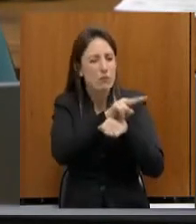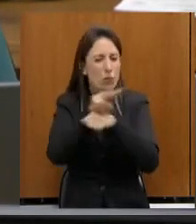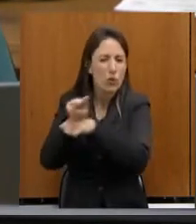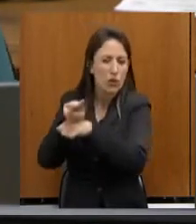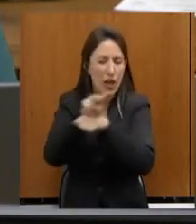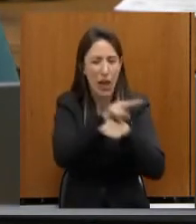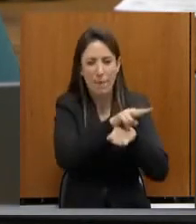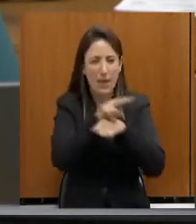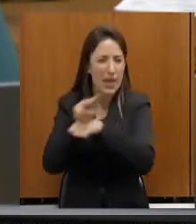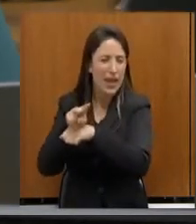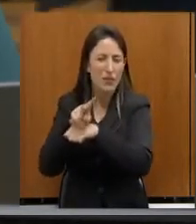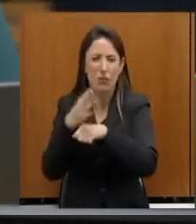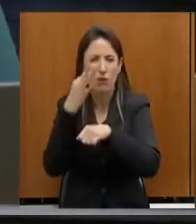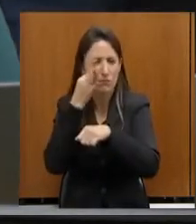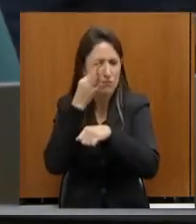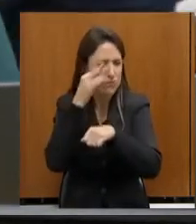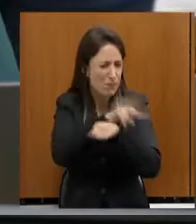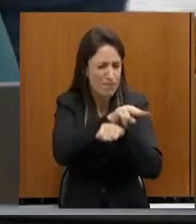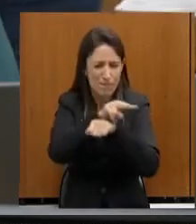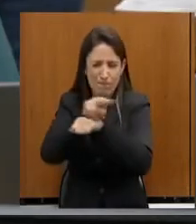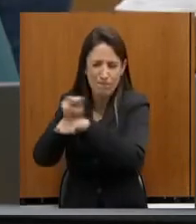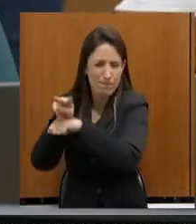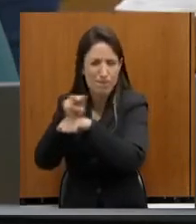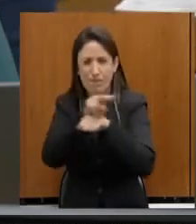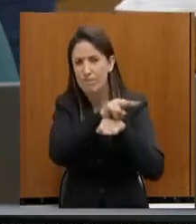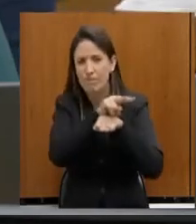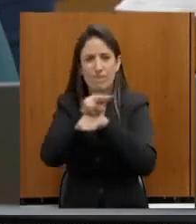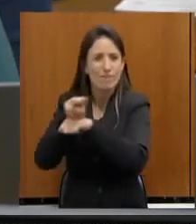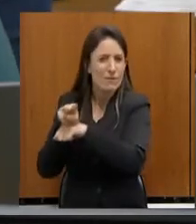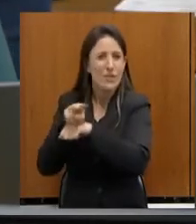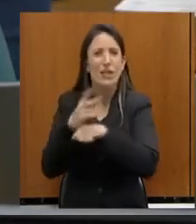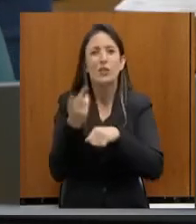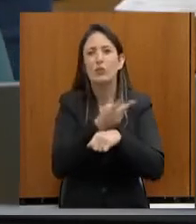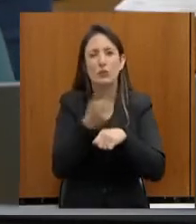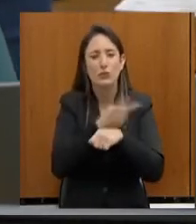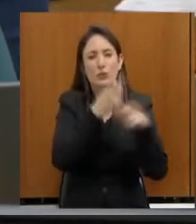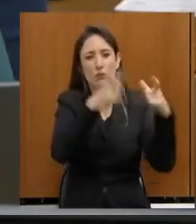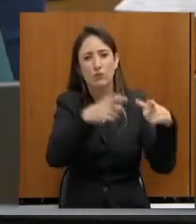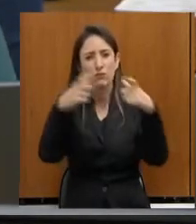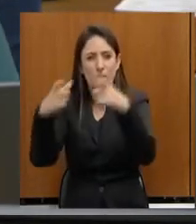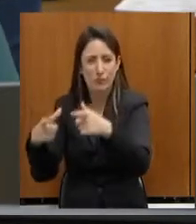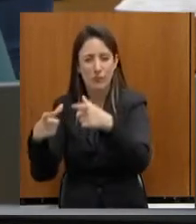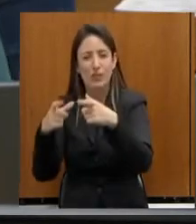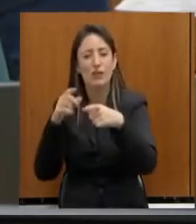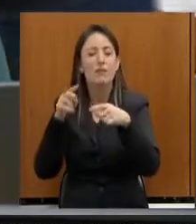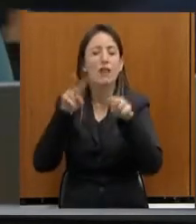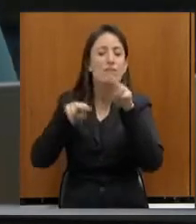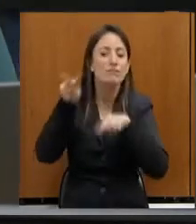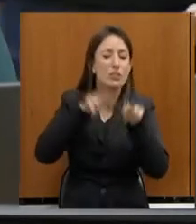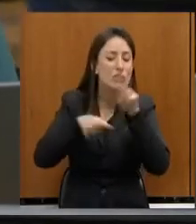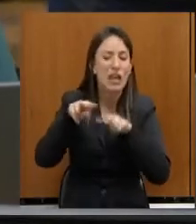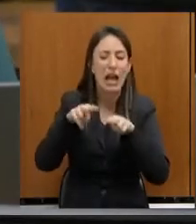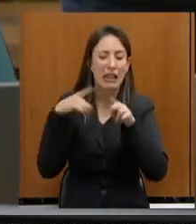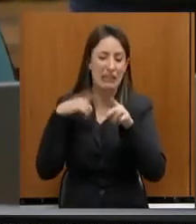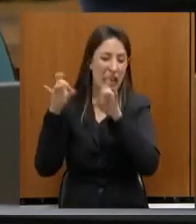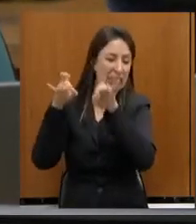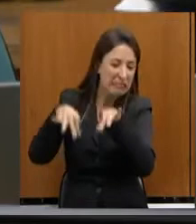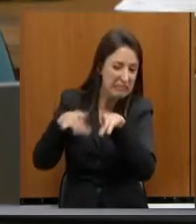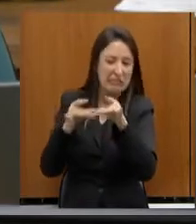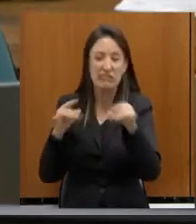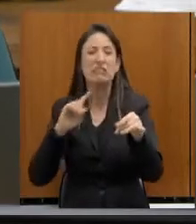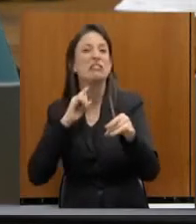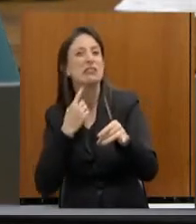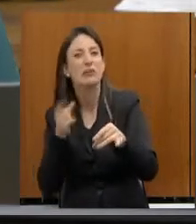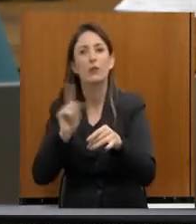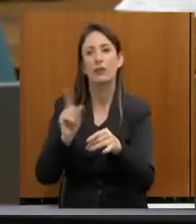barragens de rejeito que é um instrumento muito importante para que a gente Aprimore ainda mais né é a gestão